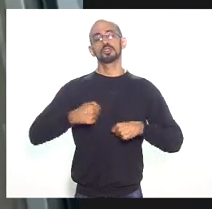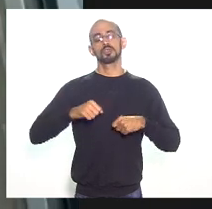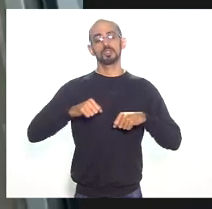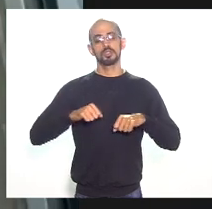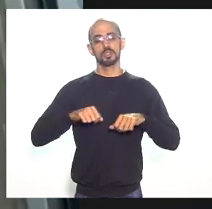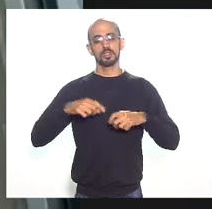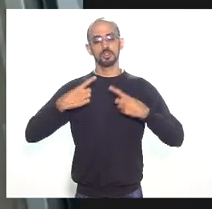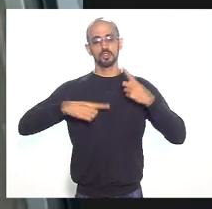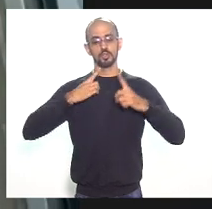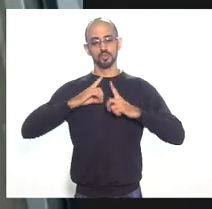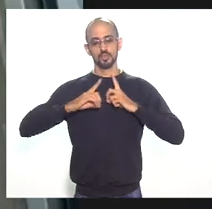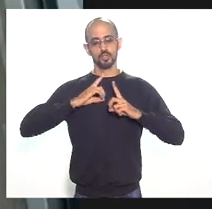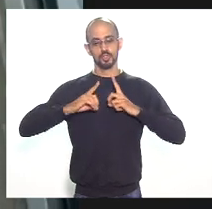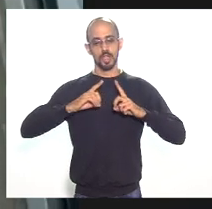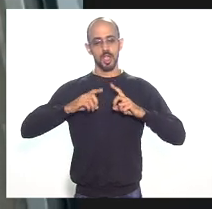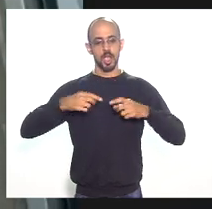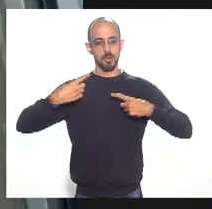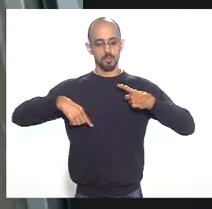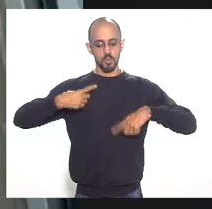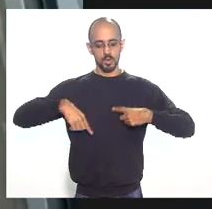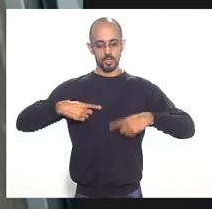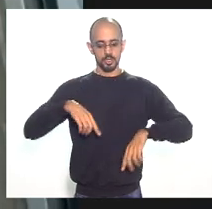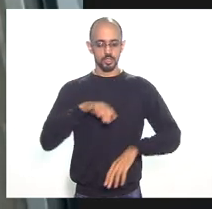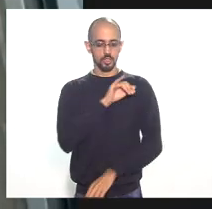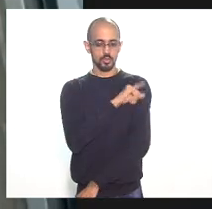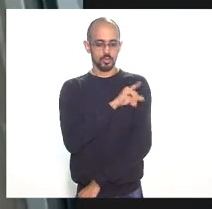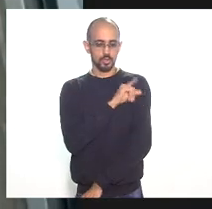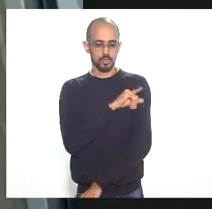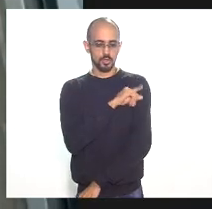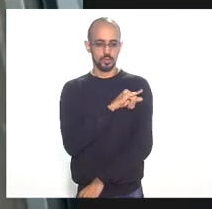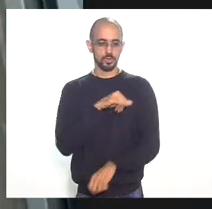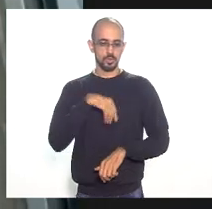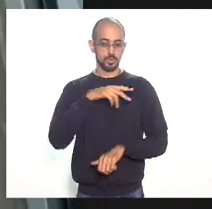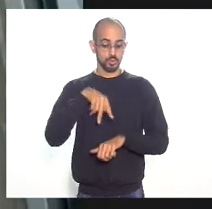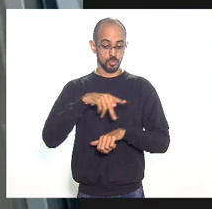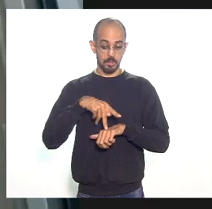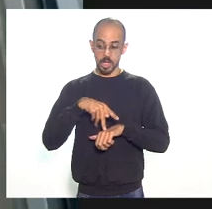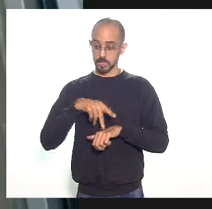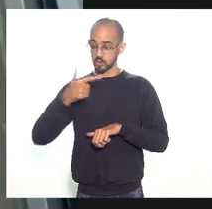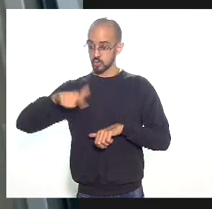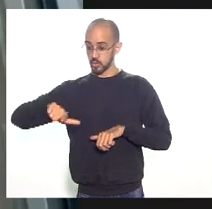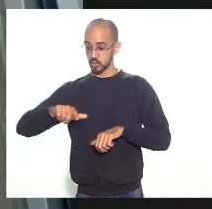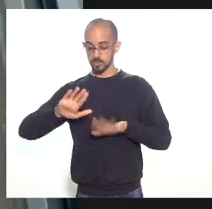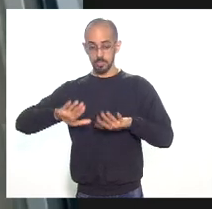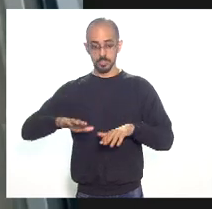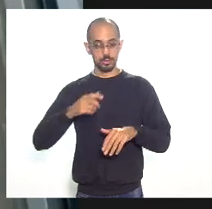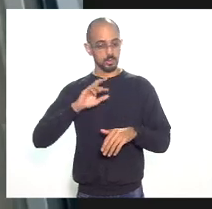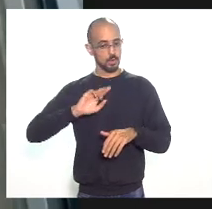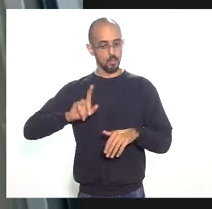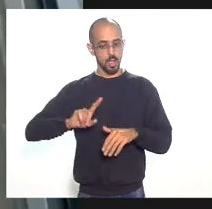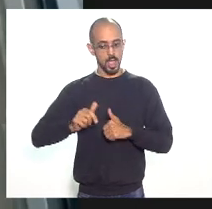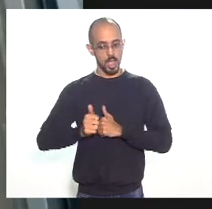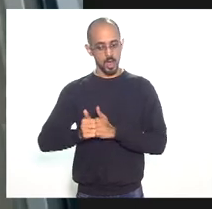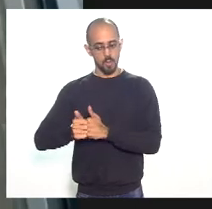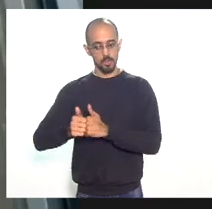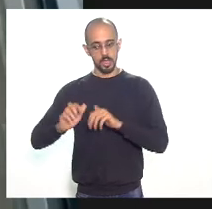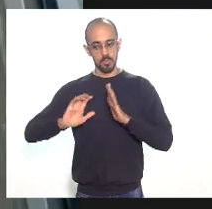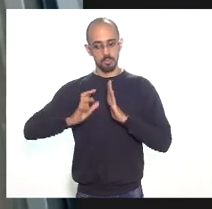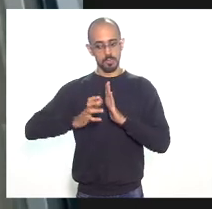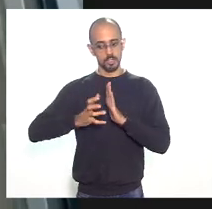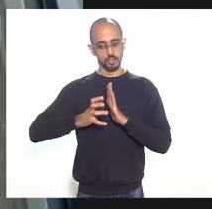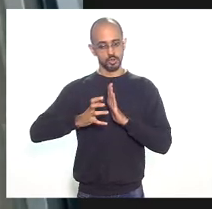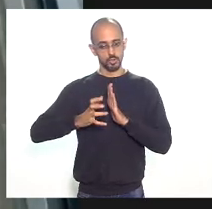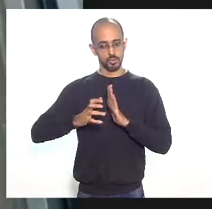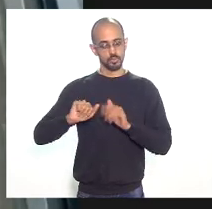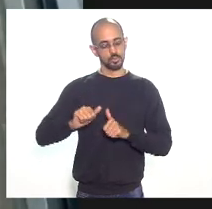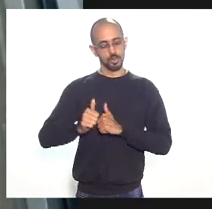política no estado de janeiro a política internacional mas não partidarizar discutir política é uma coisa